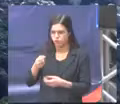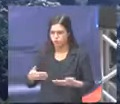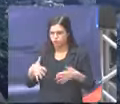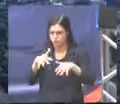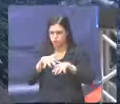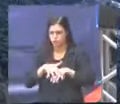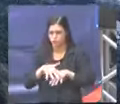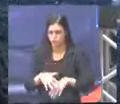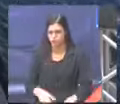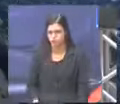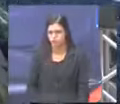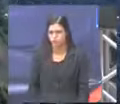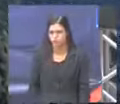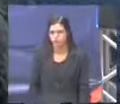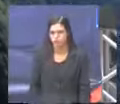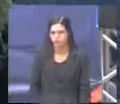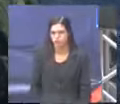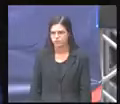inclusivo.